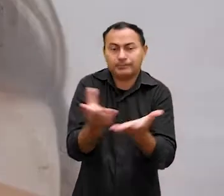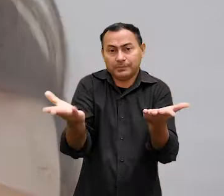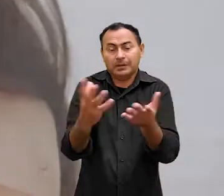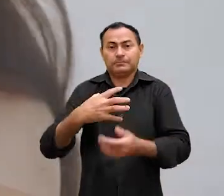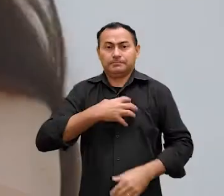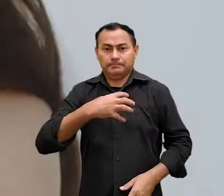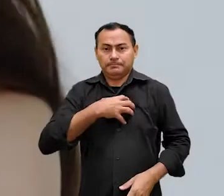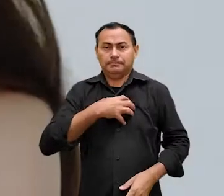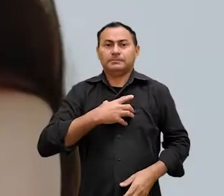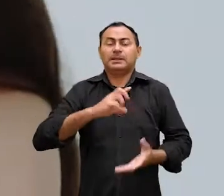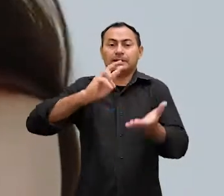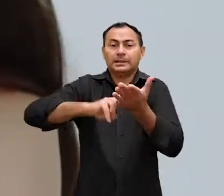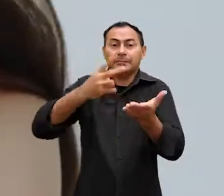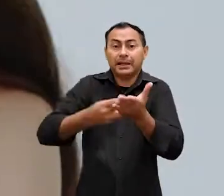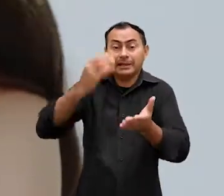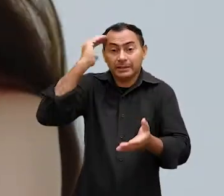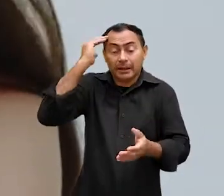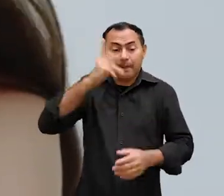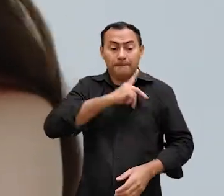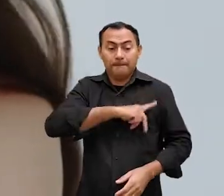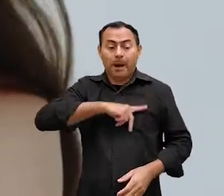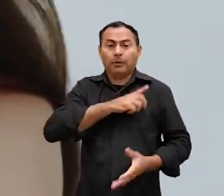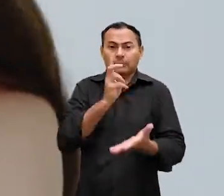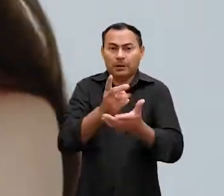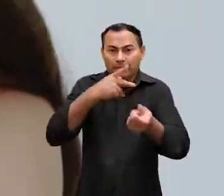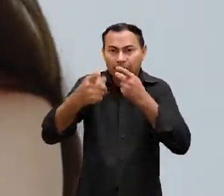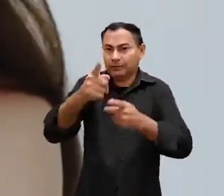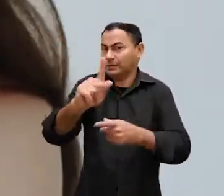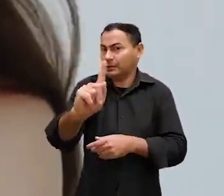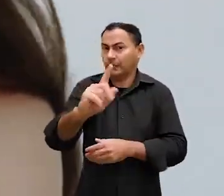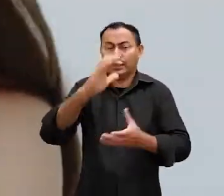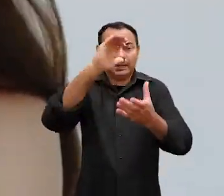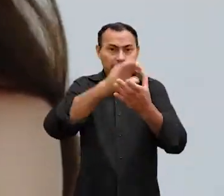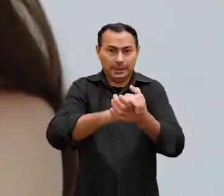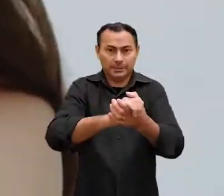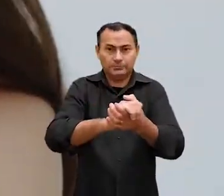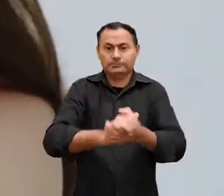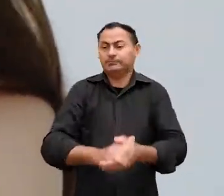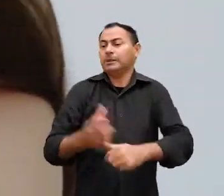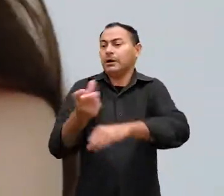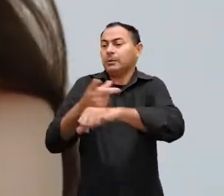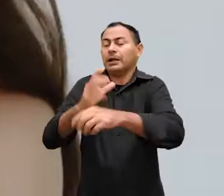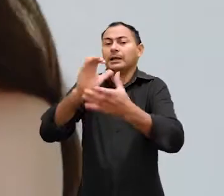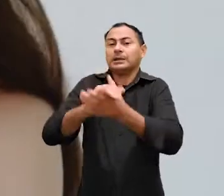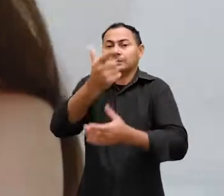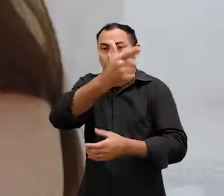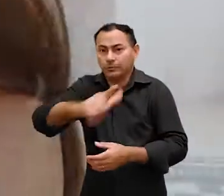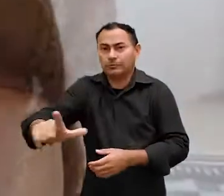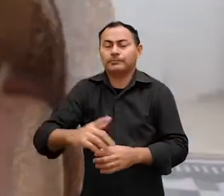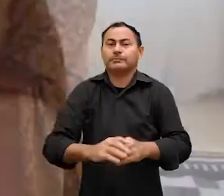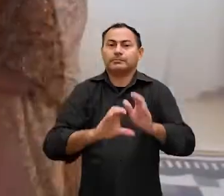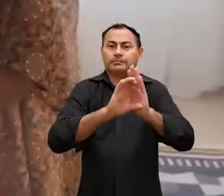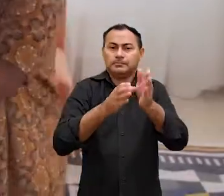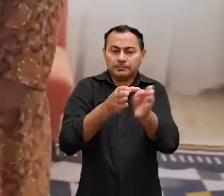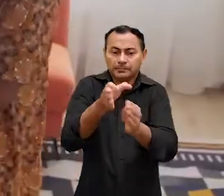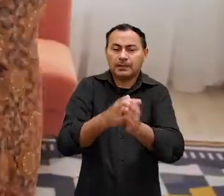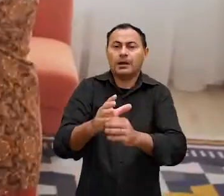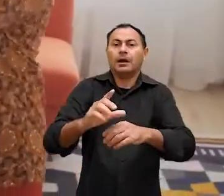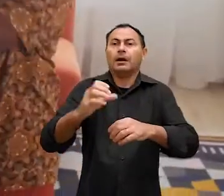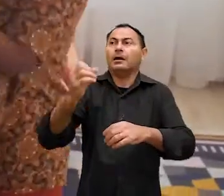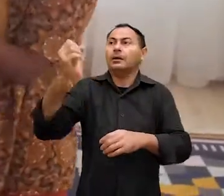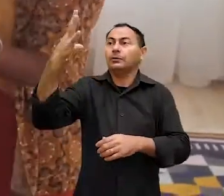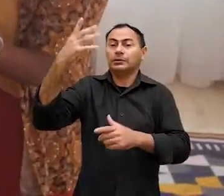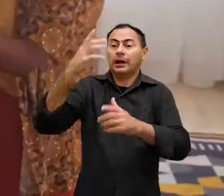é uma forma de interpretar. Paulo continua dizendo que se você não é casado, não busque se casar. Este conselho foi dado à luz